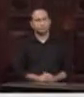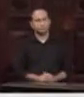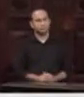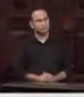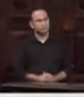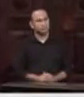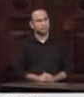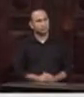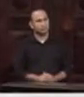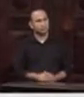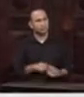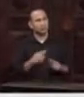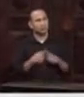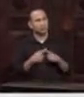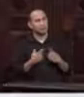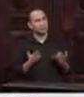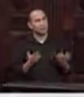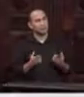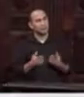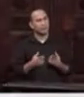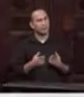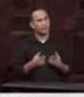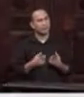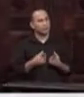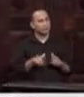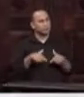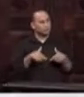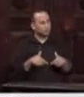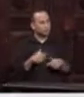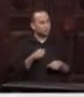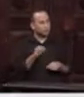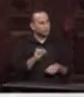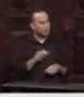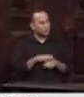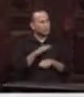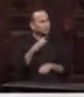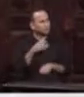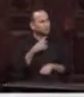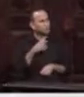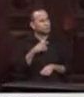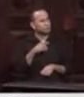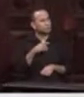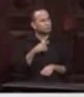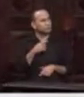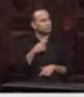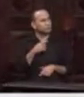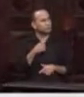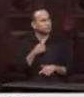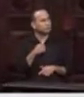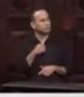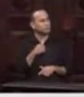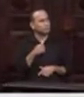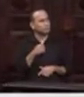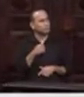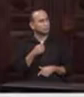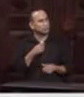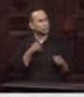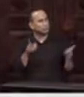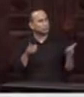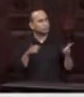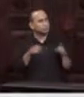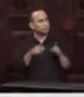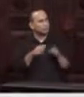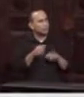olhos, porque isso representa, né, o cumprimento de um pouco mais de um quarto do orçamento num período de